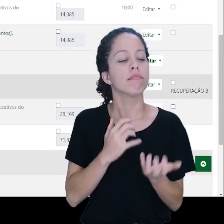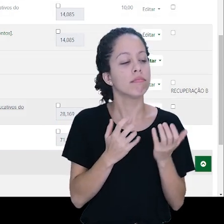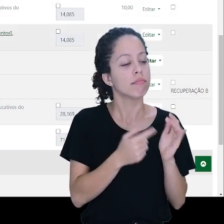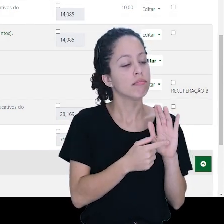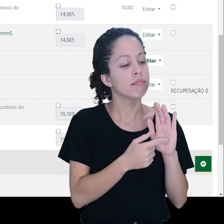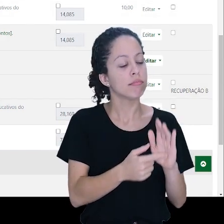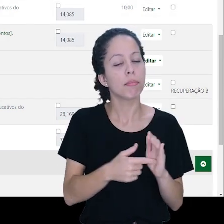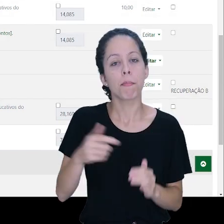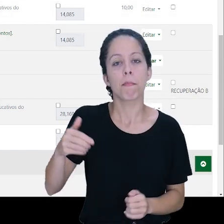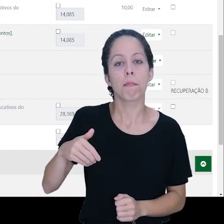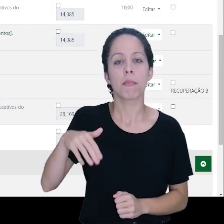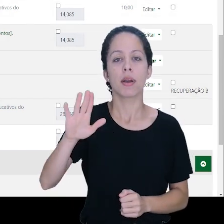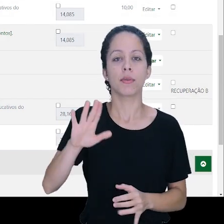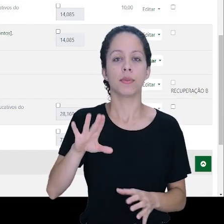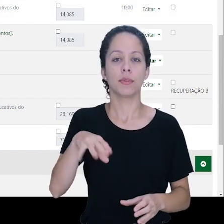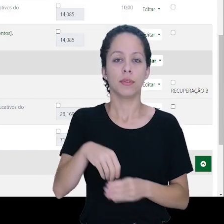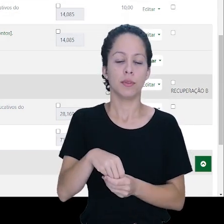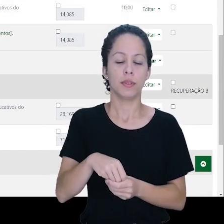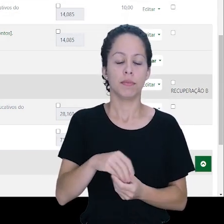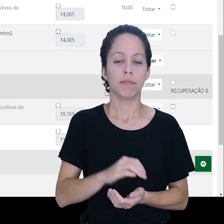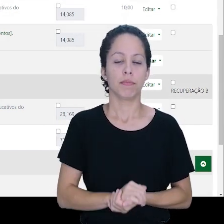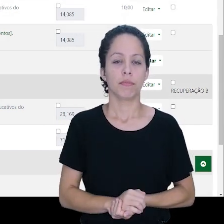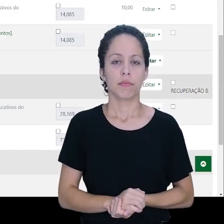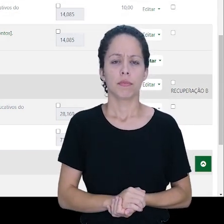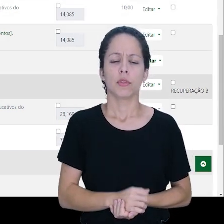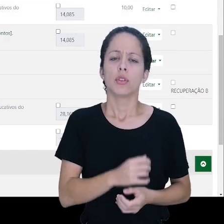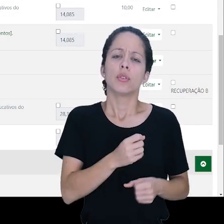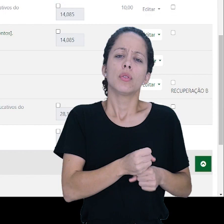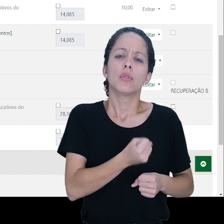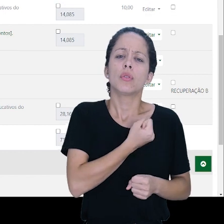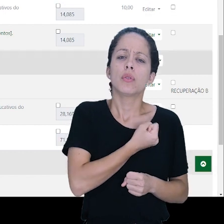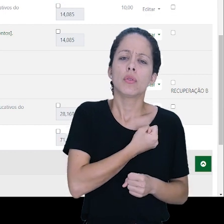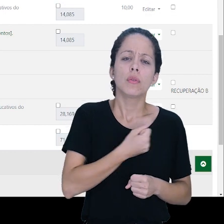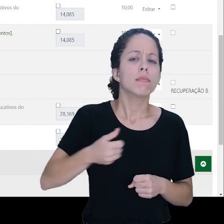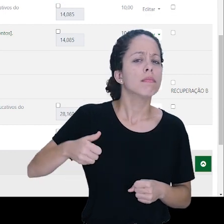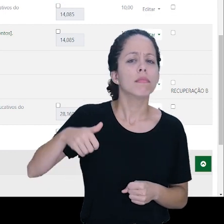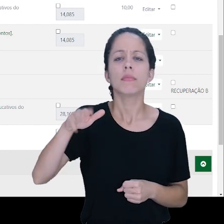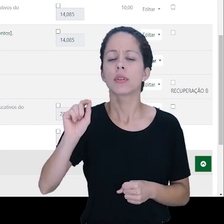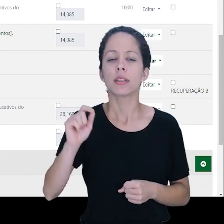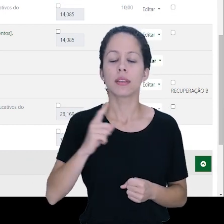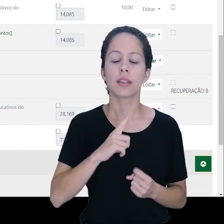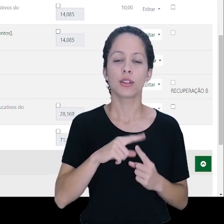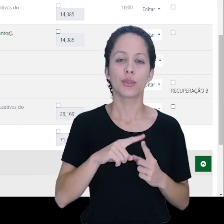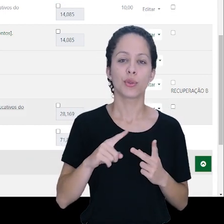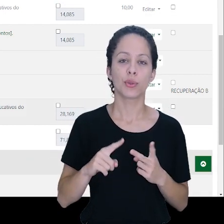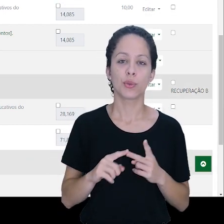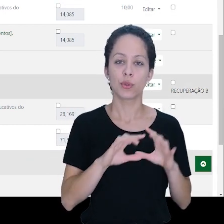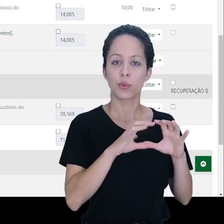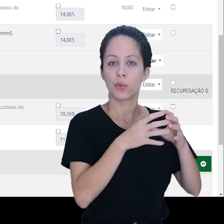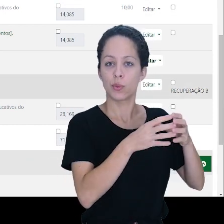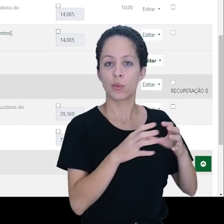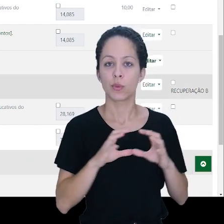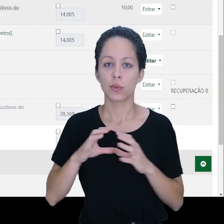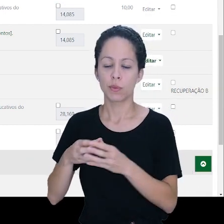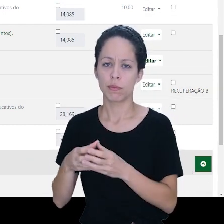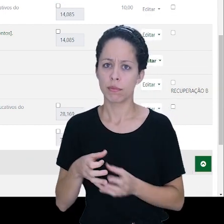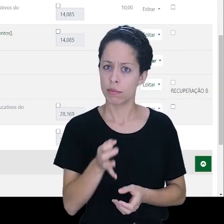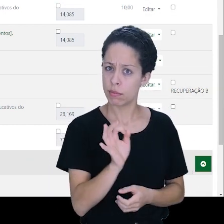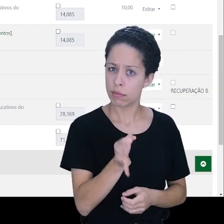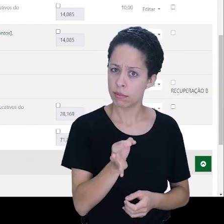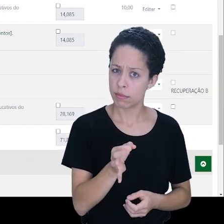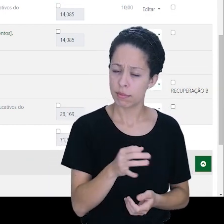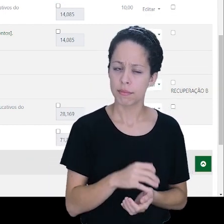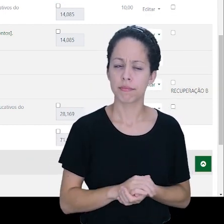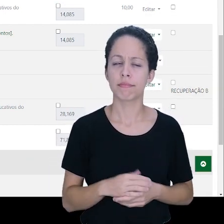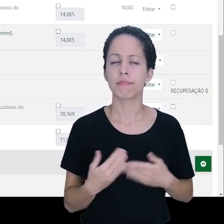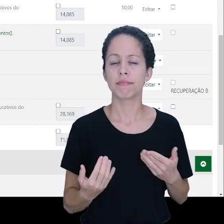as duas categorias o mundo já entende que você tá falando das duas categorias Então quando você diz maior nota é uma nota do que dessas duas